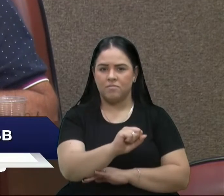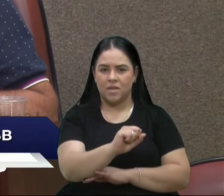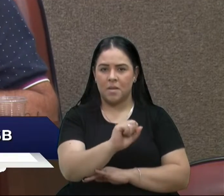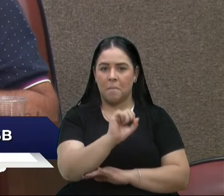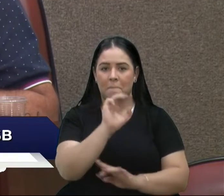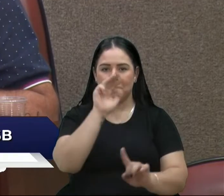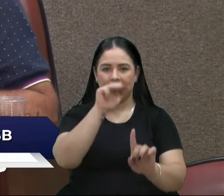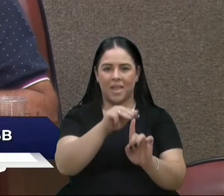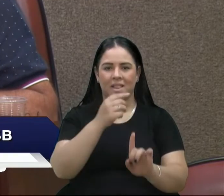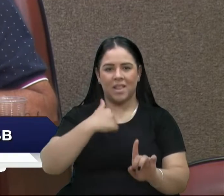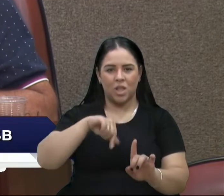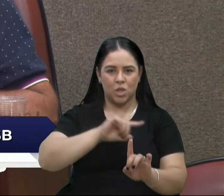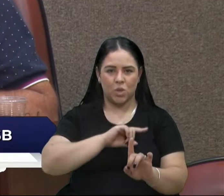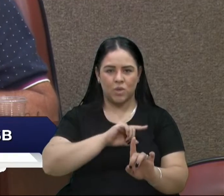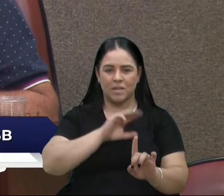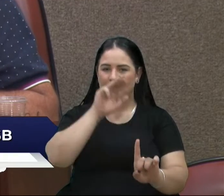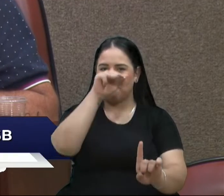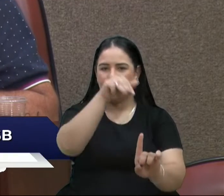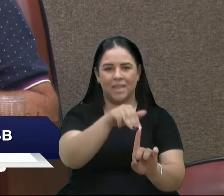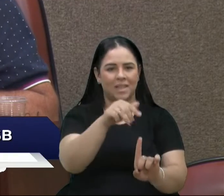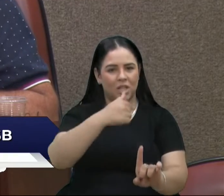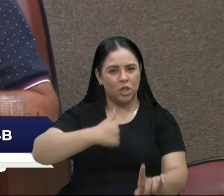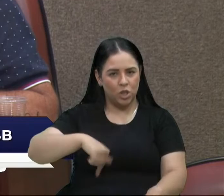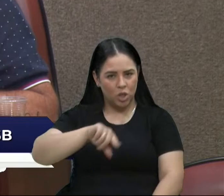nossa. Meta nossa.